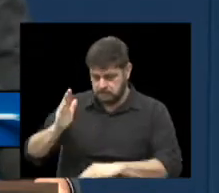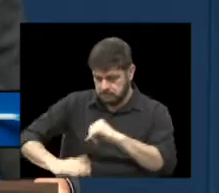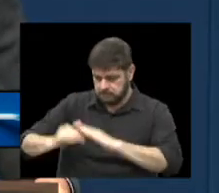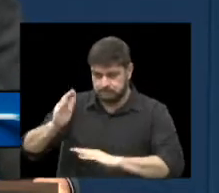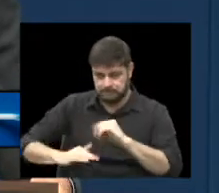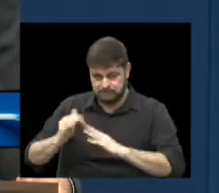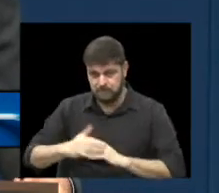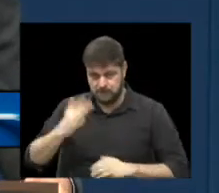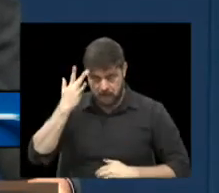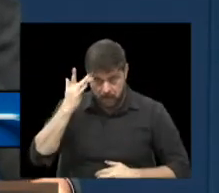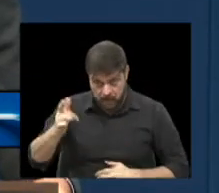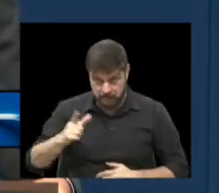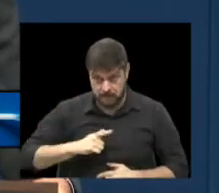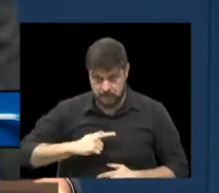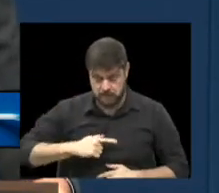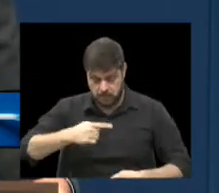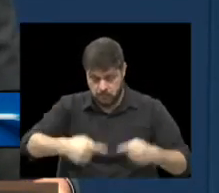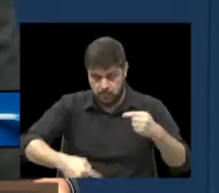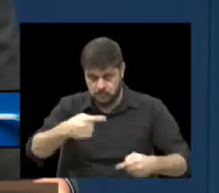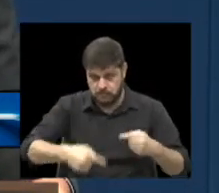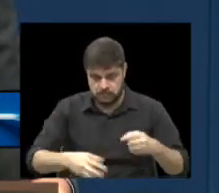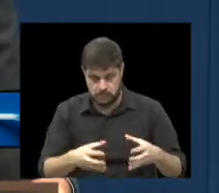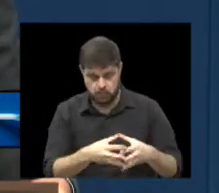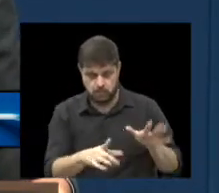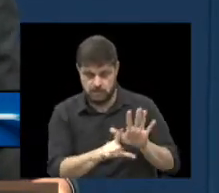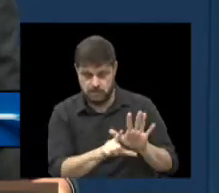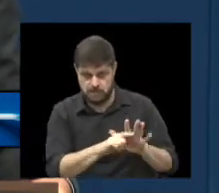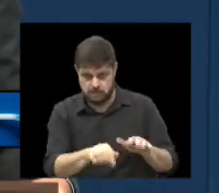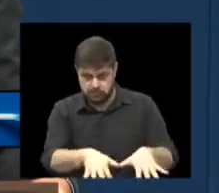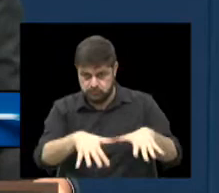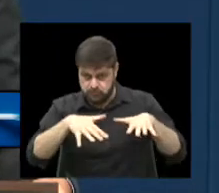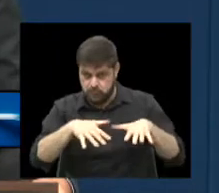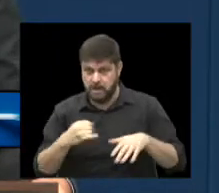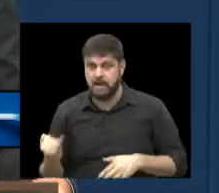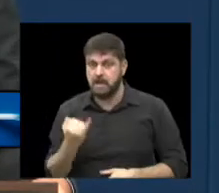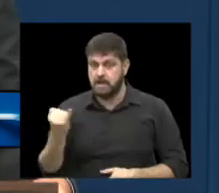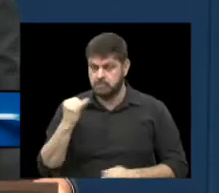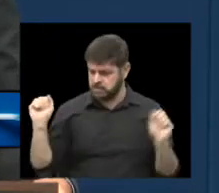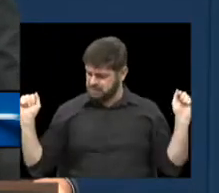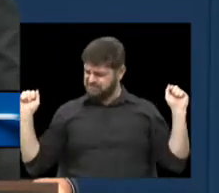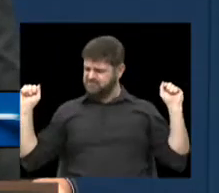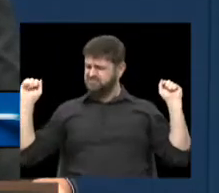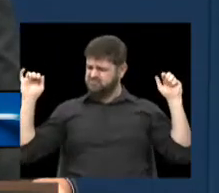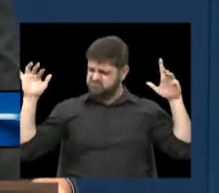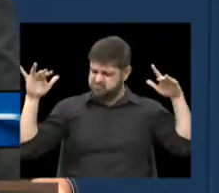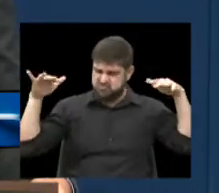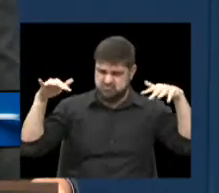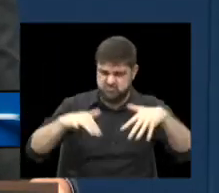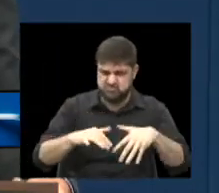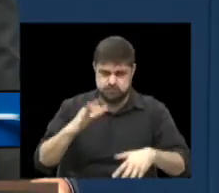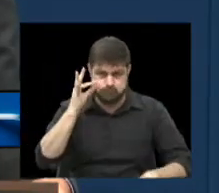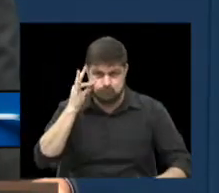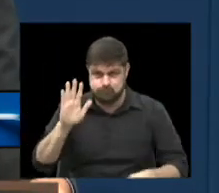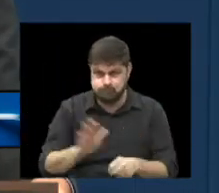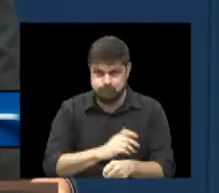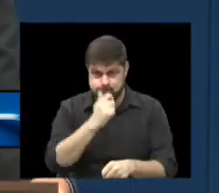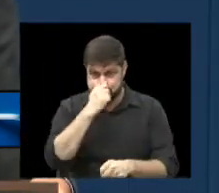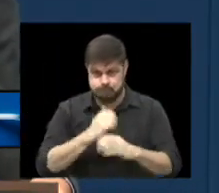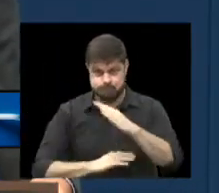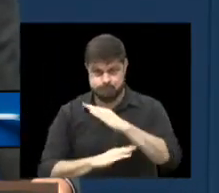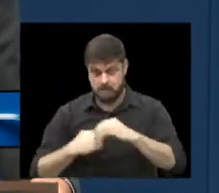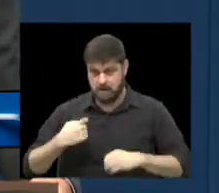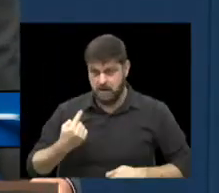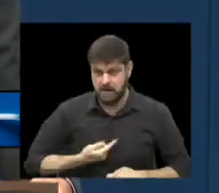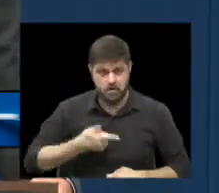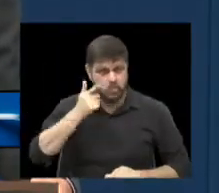ocorrendo. Amanhã tem um debate na Comissão de Legalidade. É importante a presença de todos para que a gente possa caminhar no sentido